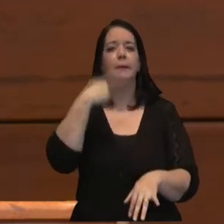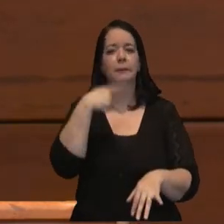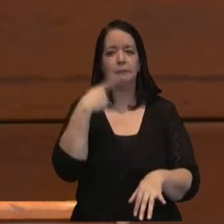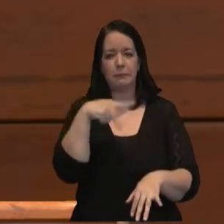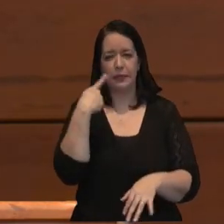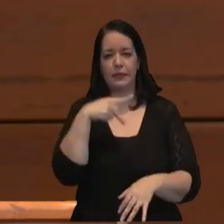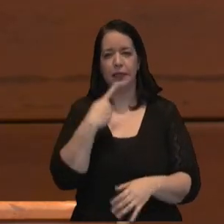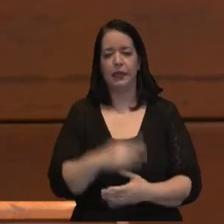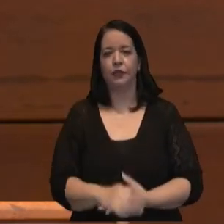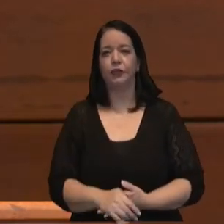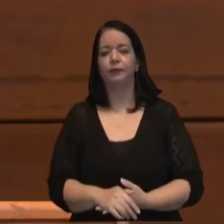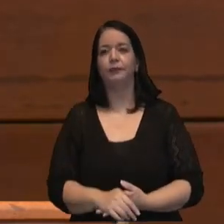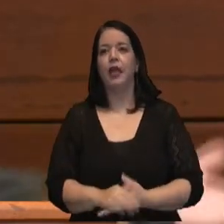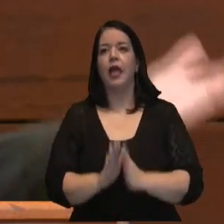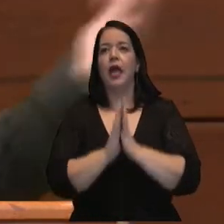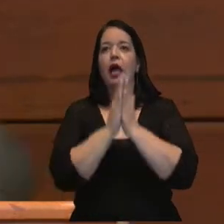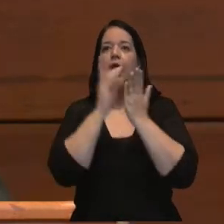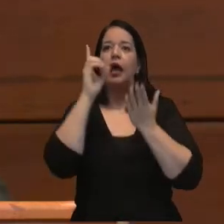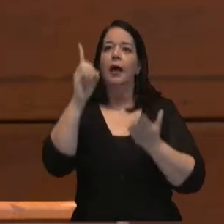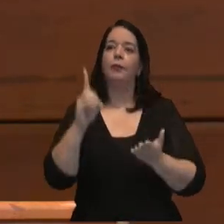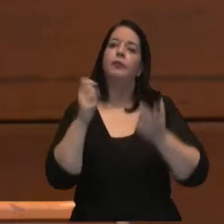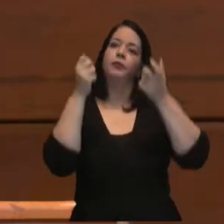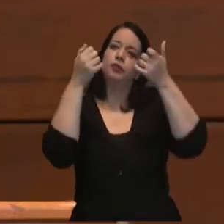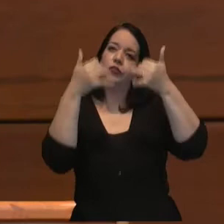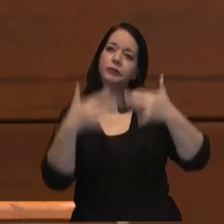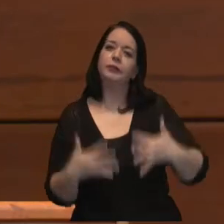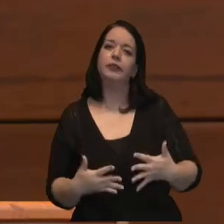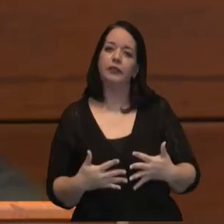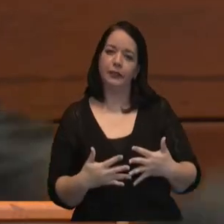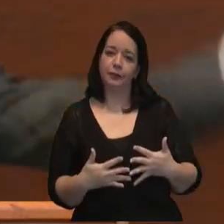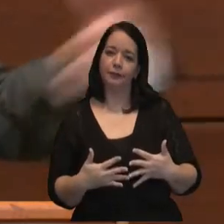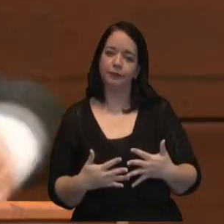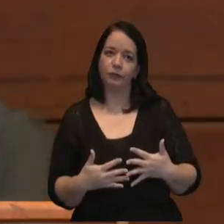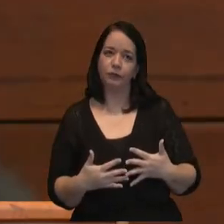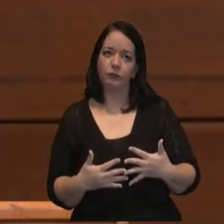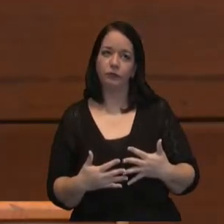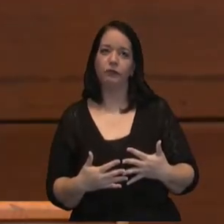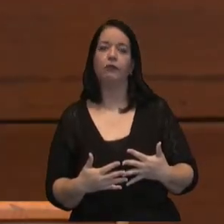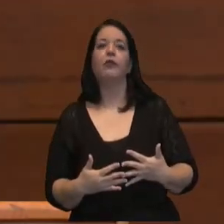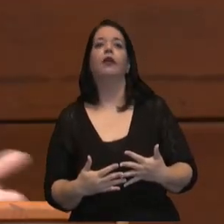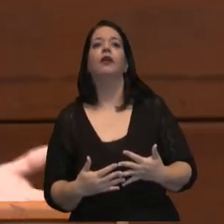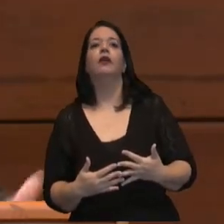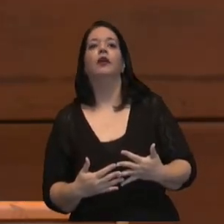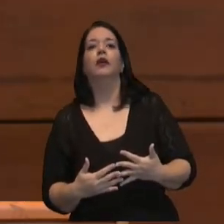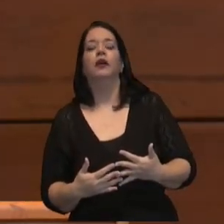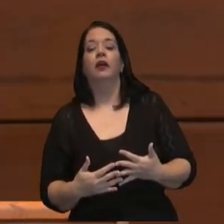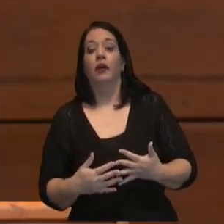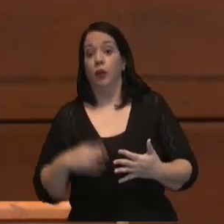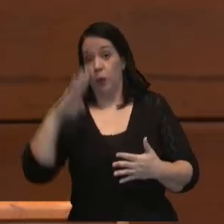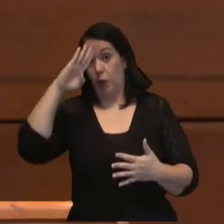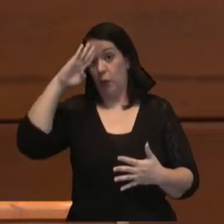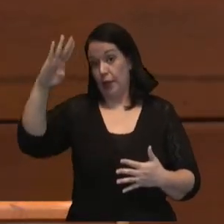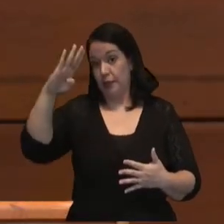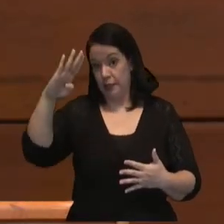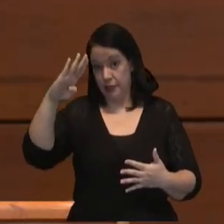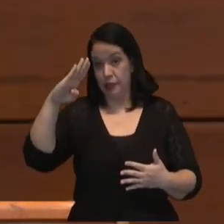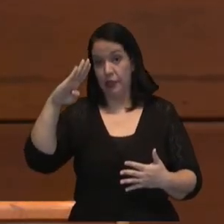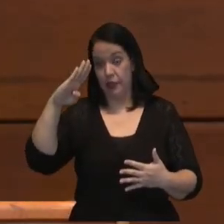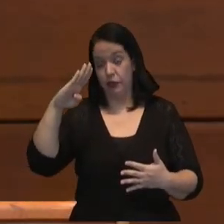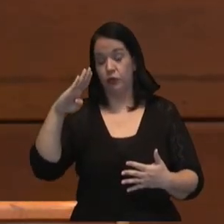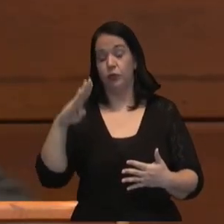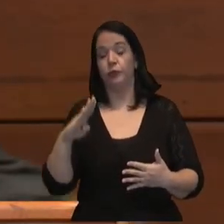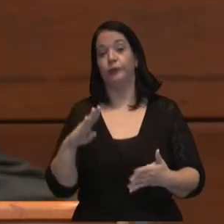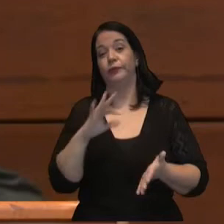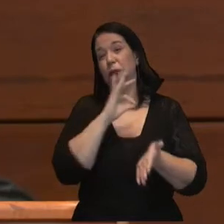diz-nos a palavra de Deus que os homens desceram, chegaram diante do profeta, e o texto não diz, mas provavelmente